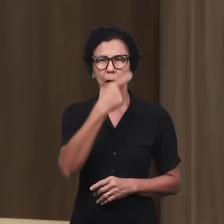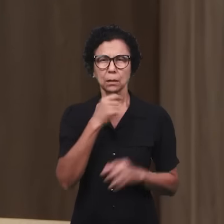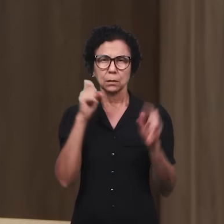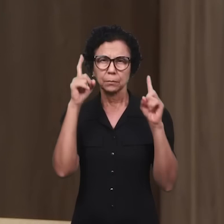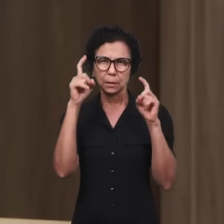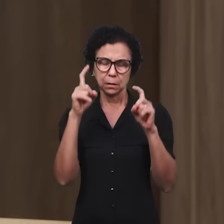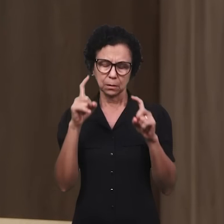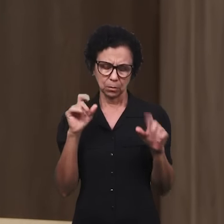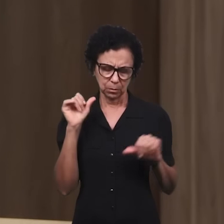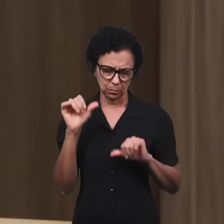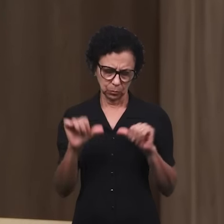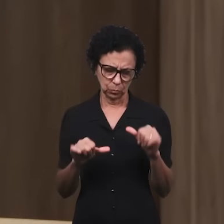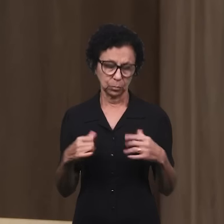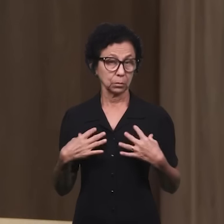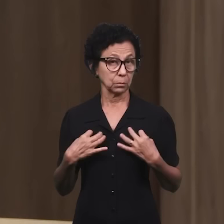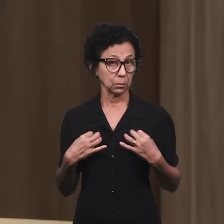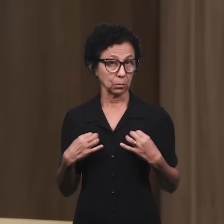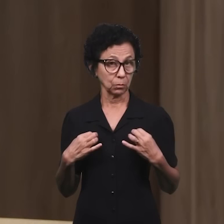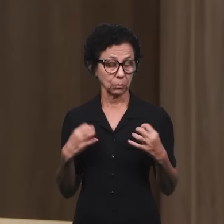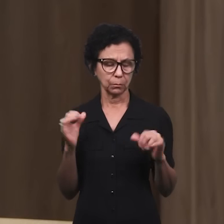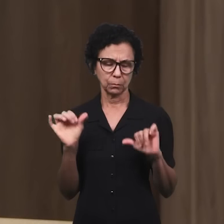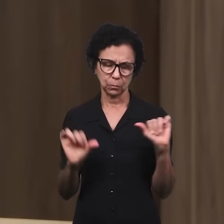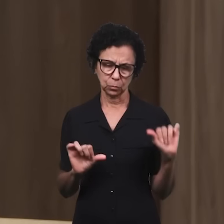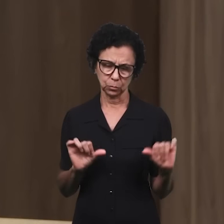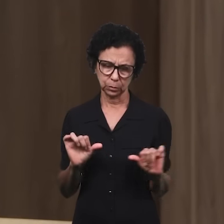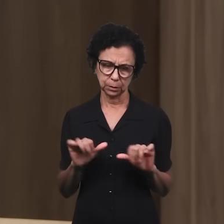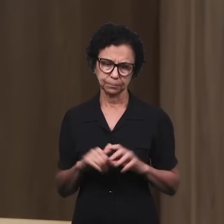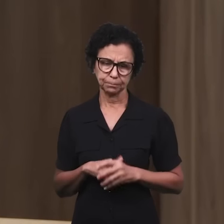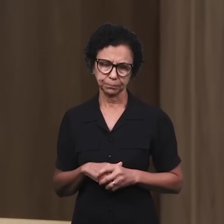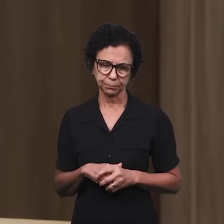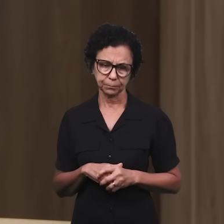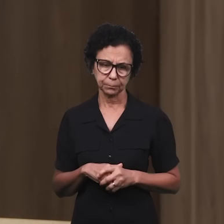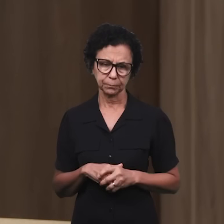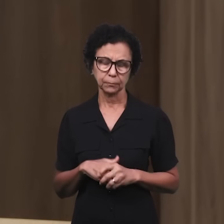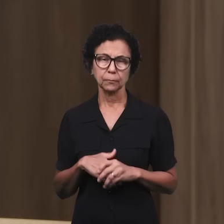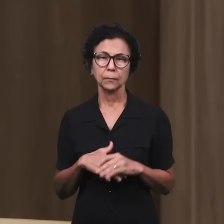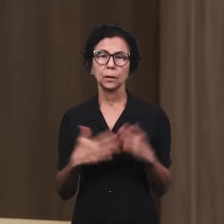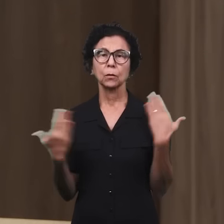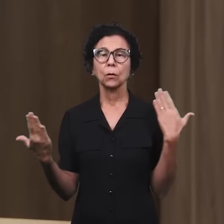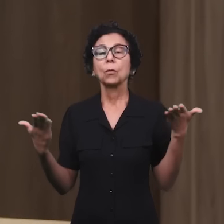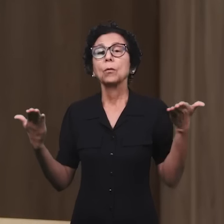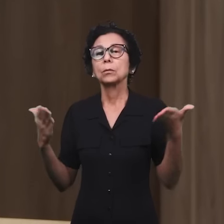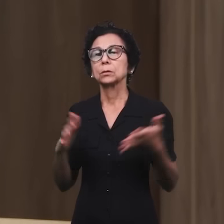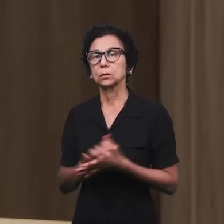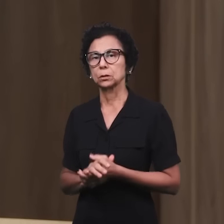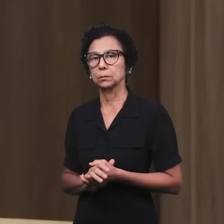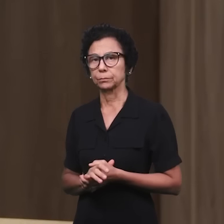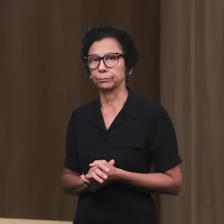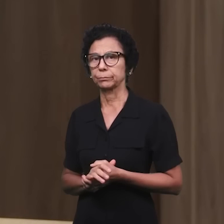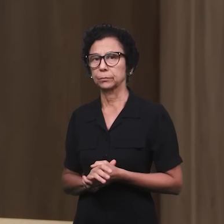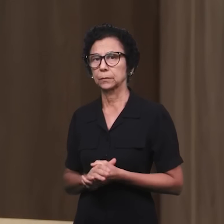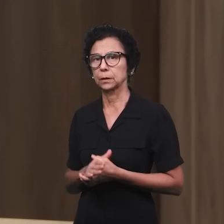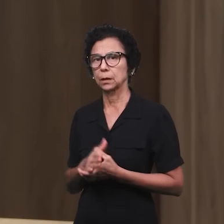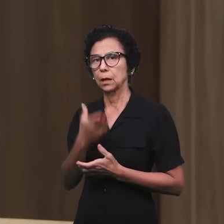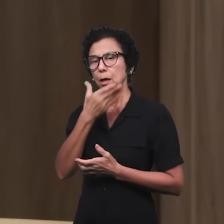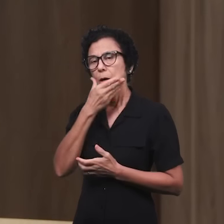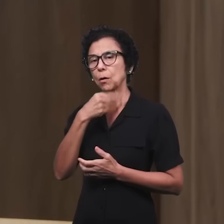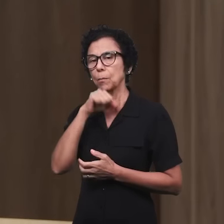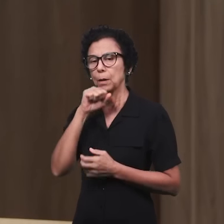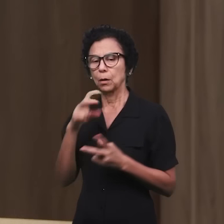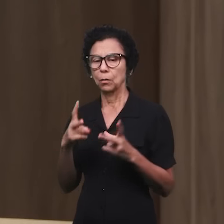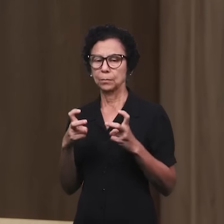as vestes mudam. Então meu filho está indo para o caminho que é meu, para a morte. Então o pai, ele